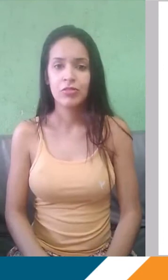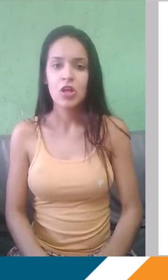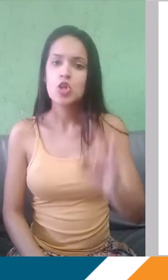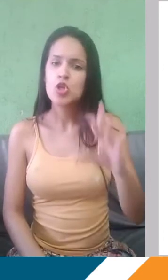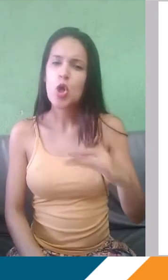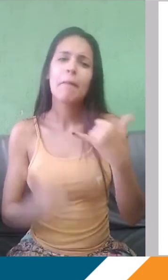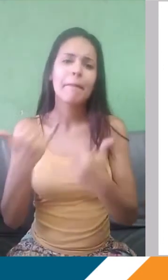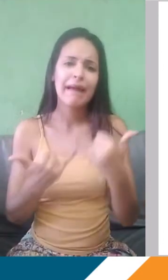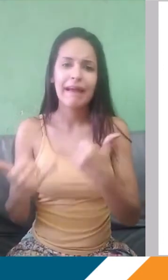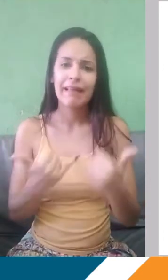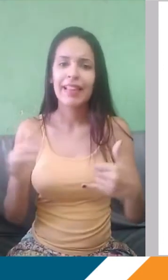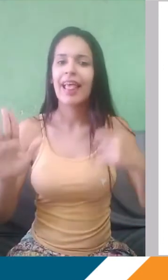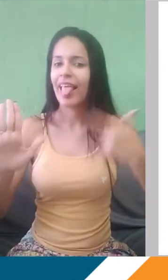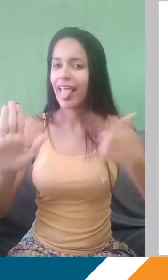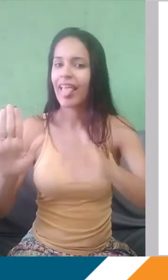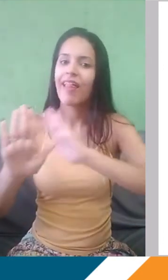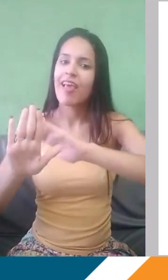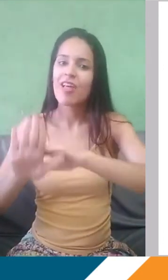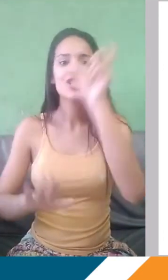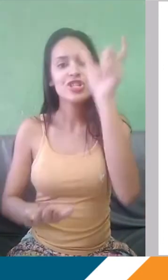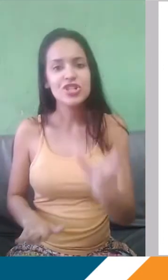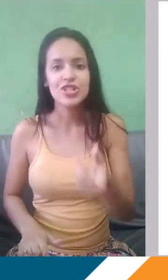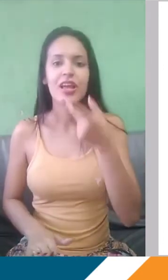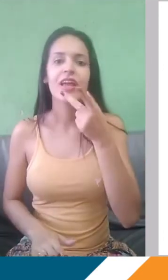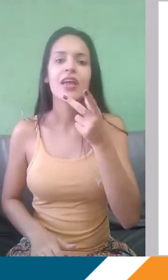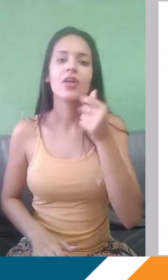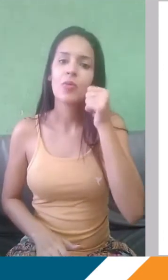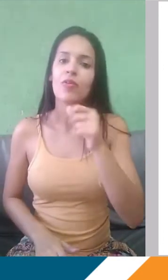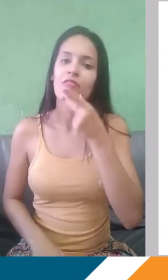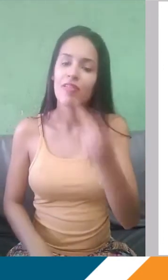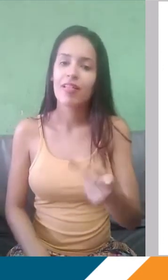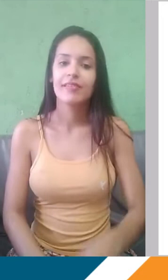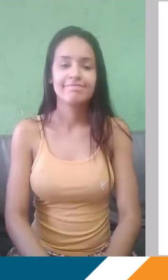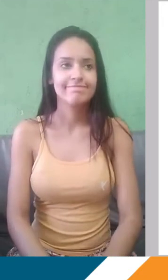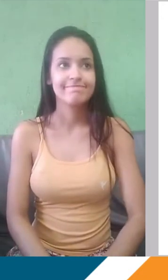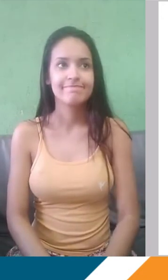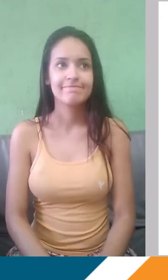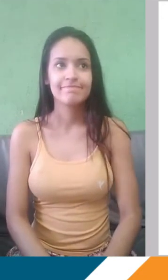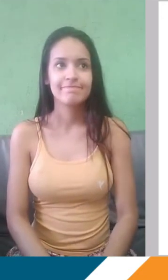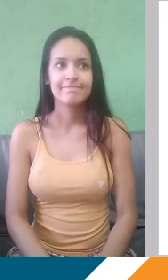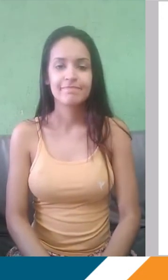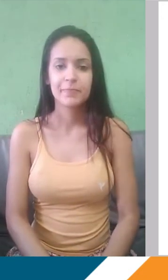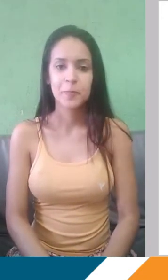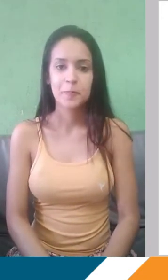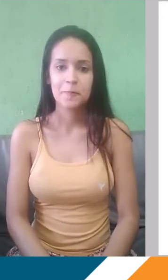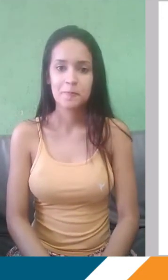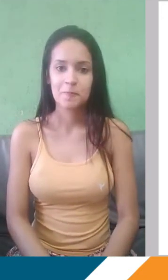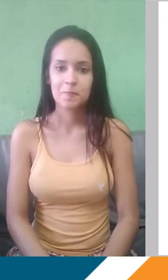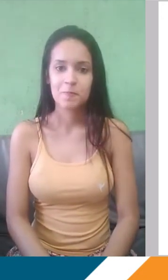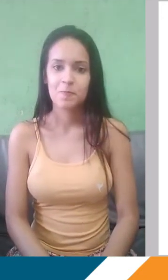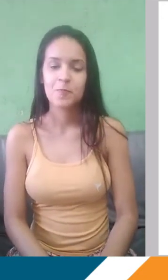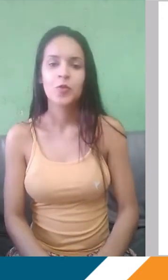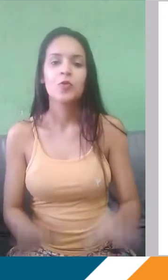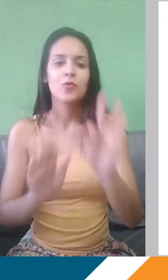uma sutil desaprovação do uso da linguagem da visitante, a finalidade maior da narradora era enfezar